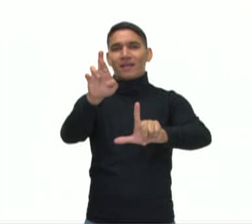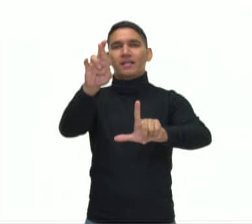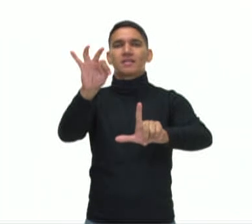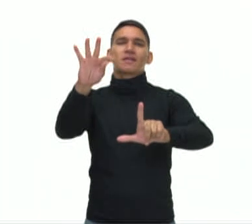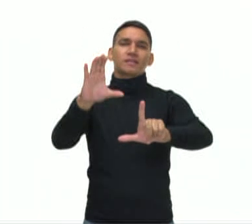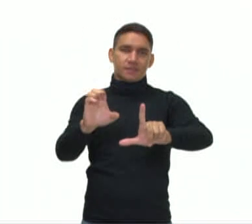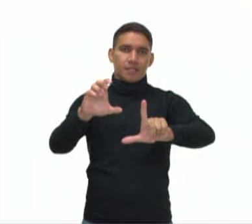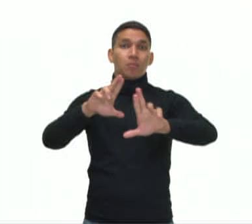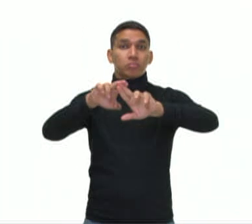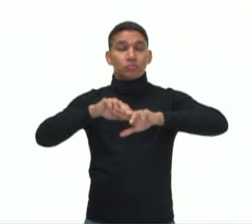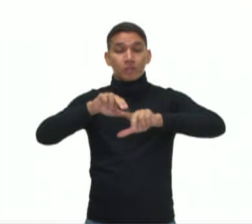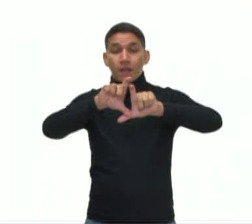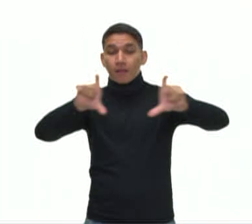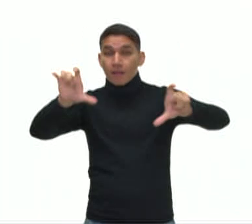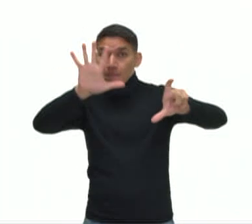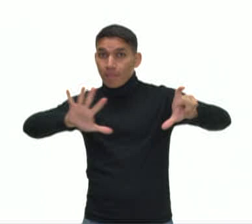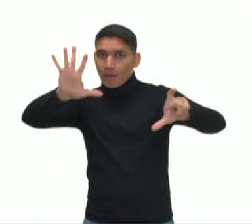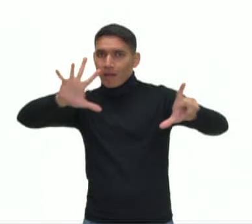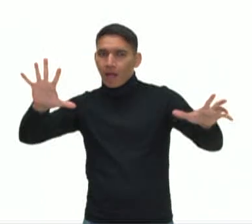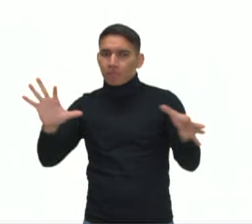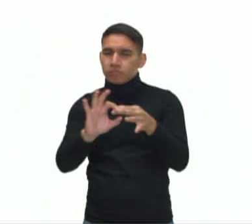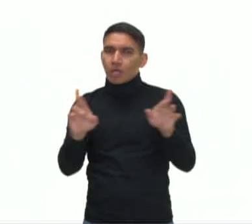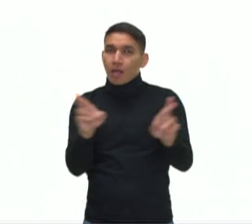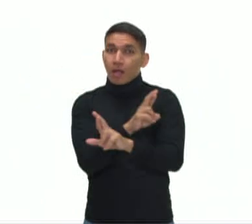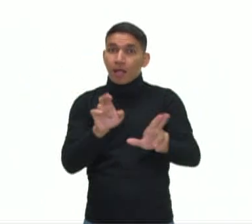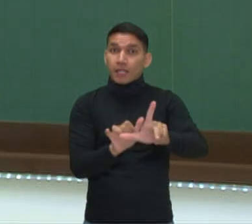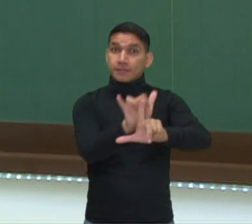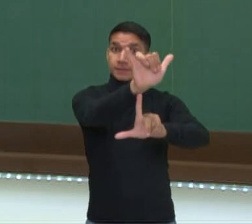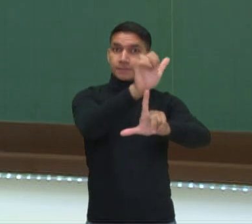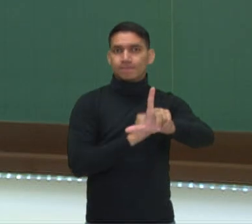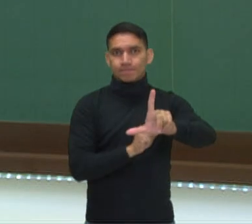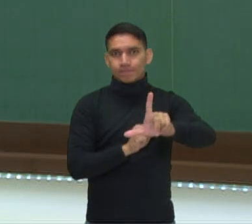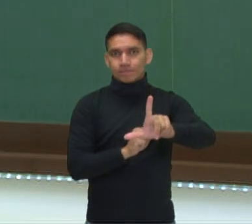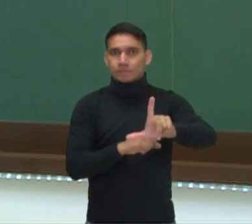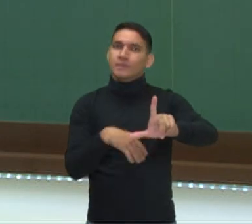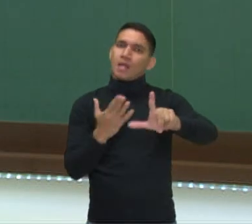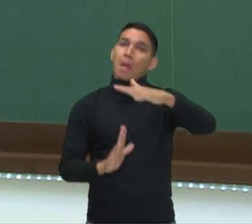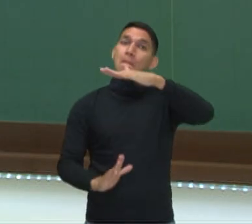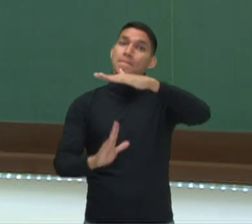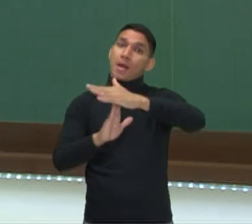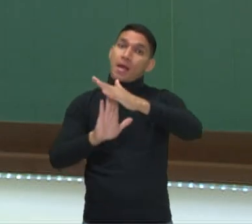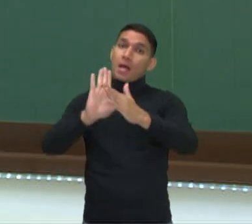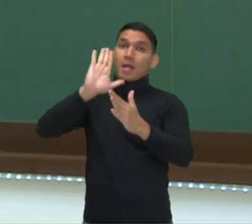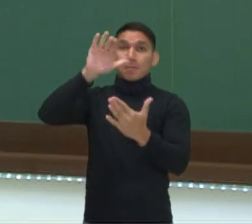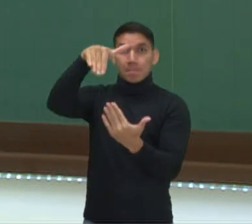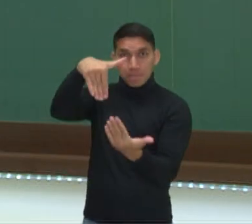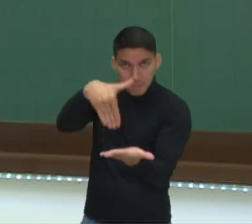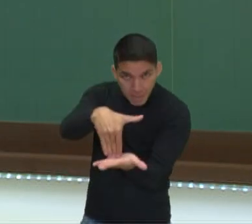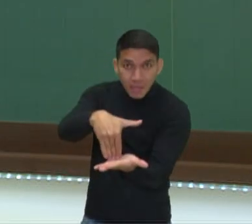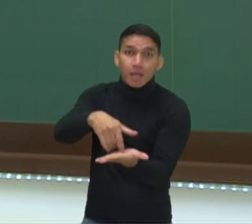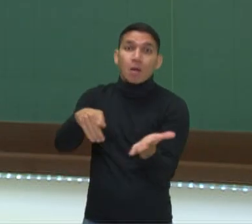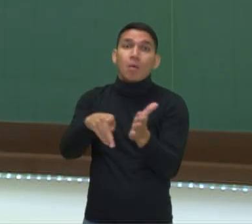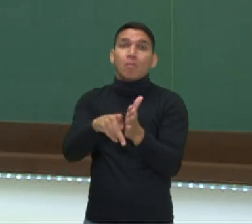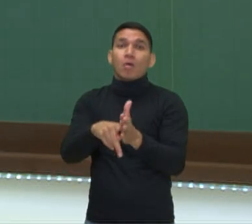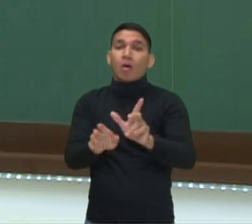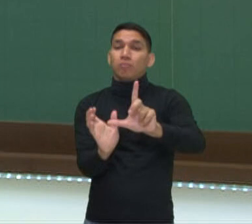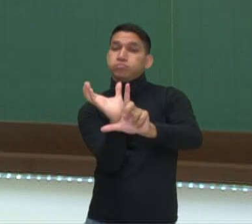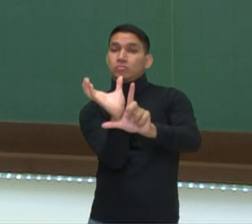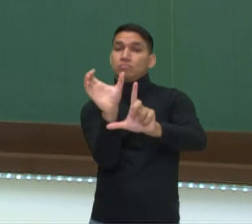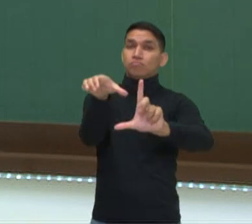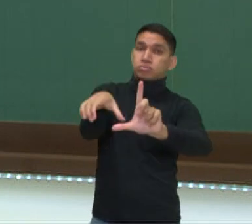imagem está relacionada com o eixo y, né, pessoal? E valor de máximo e de mínimo com a concavidade da